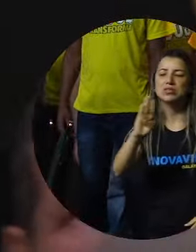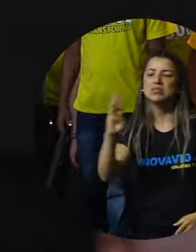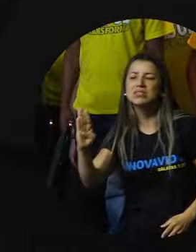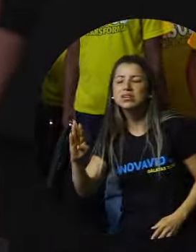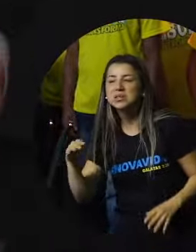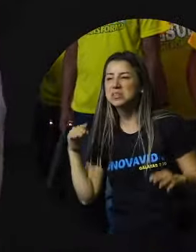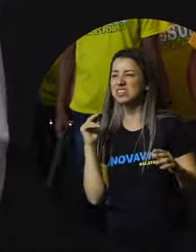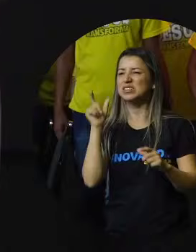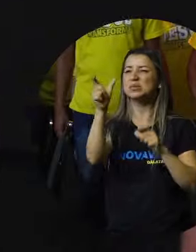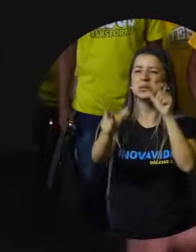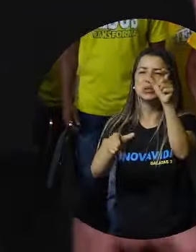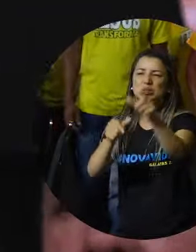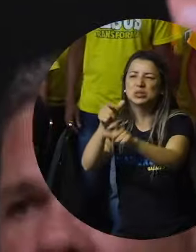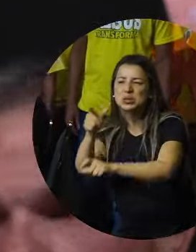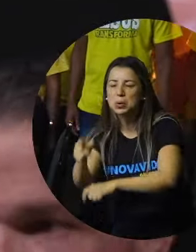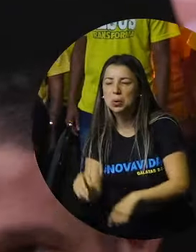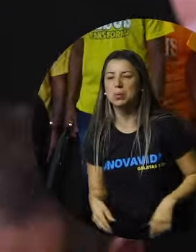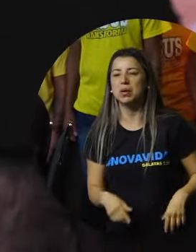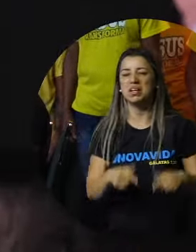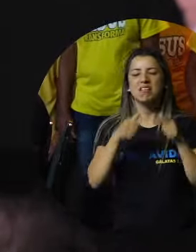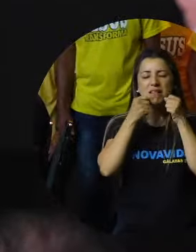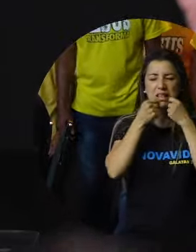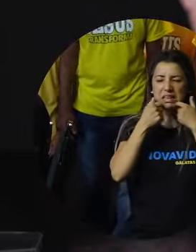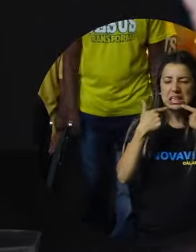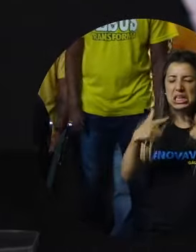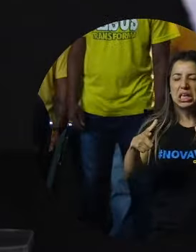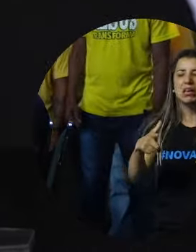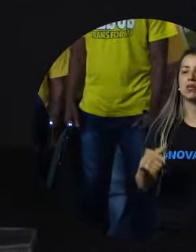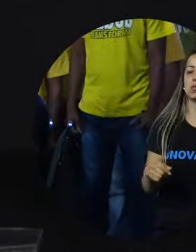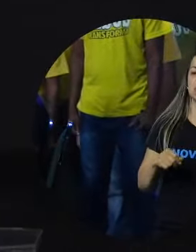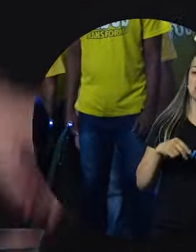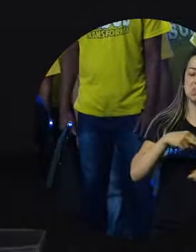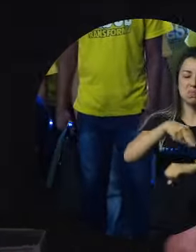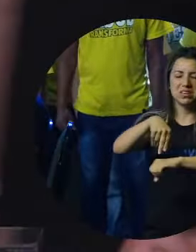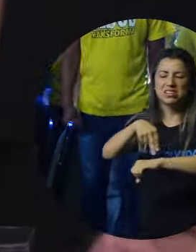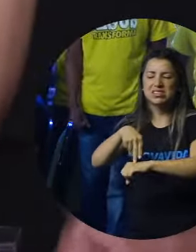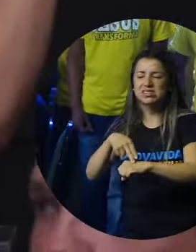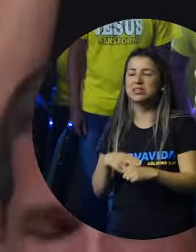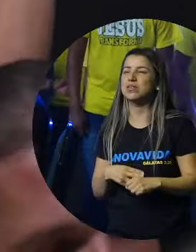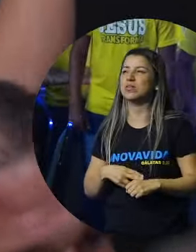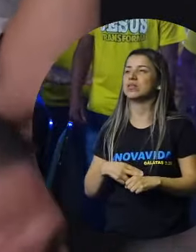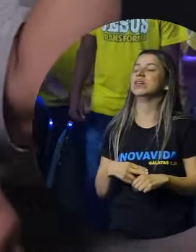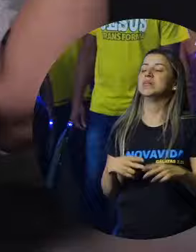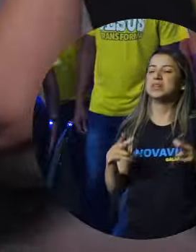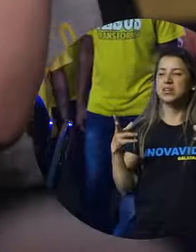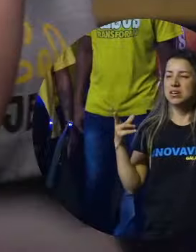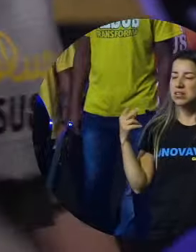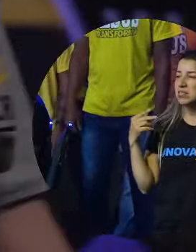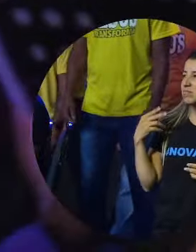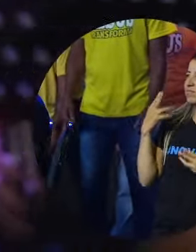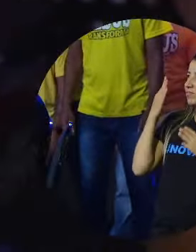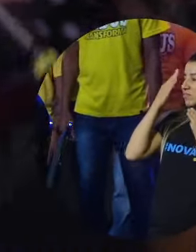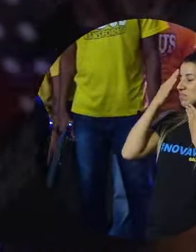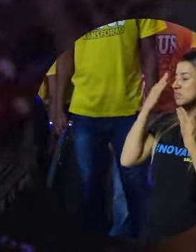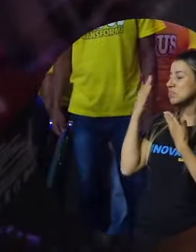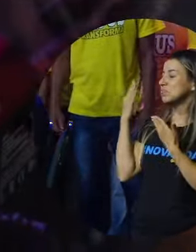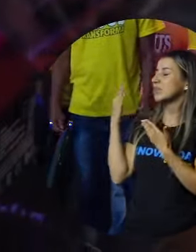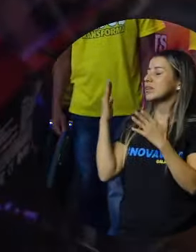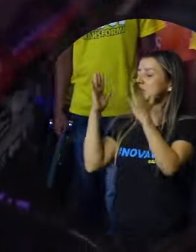toda língua e nação reconheça que Jesus Cristo é o Filho de Deus. Tua